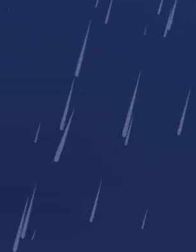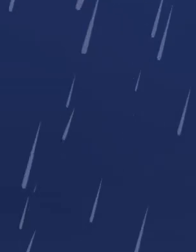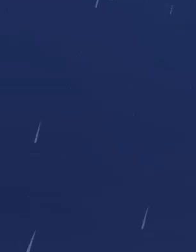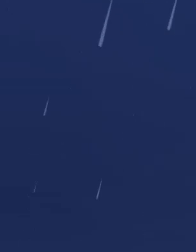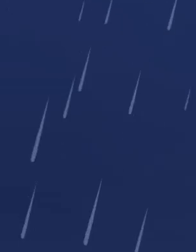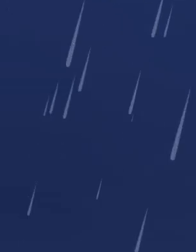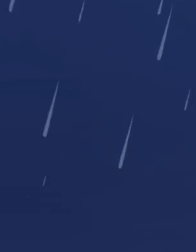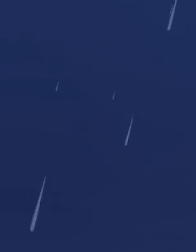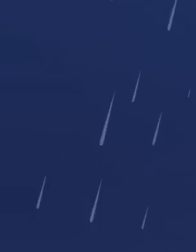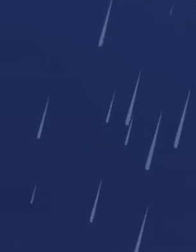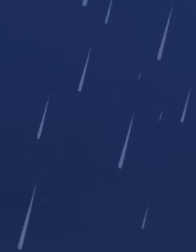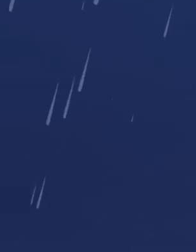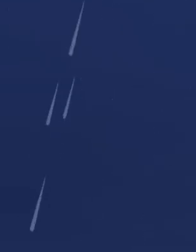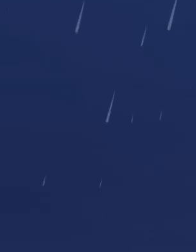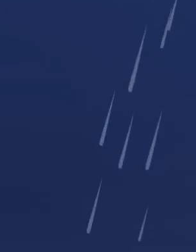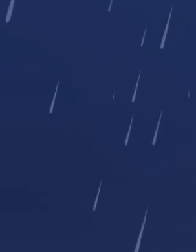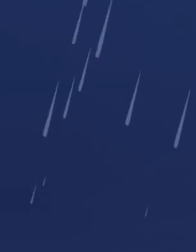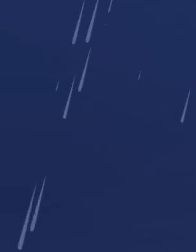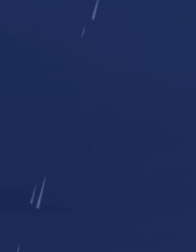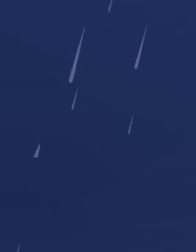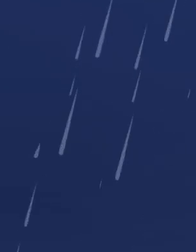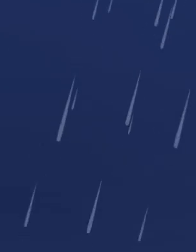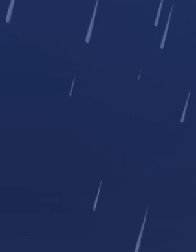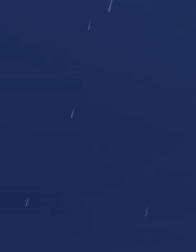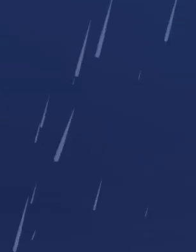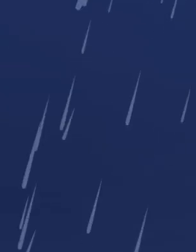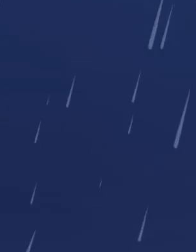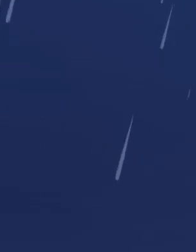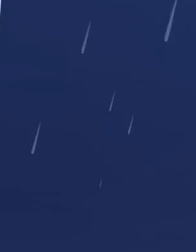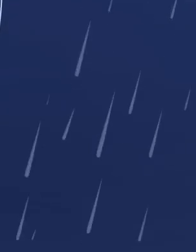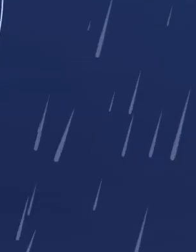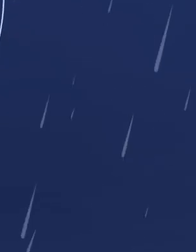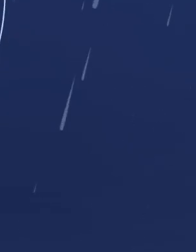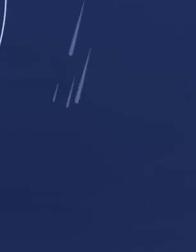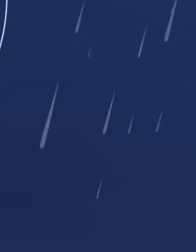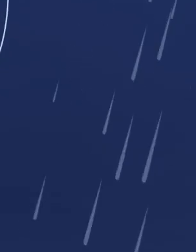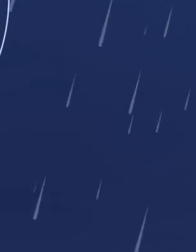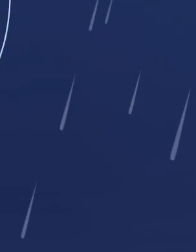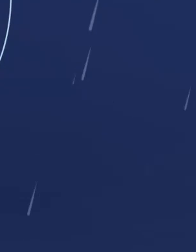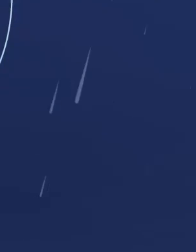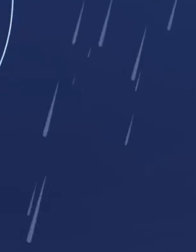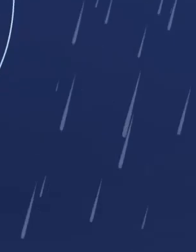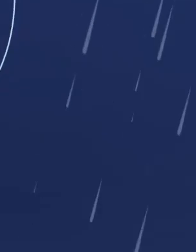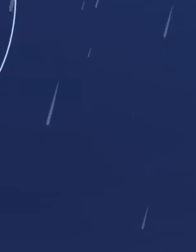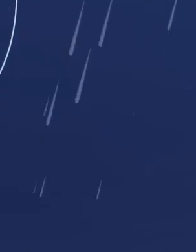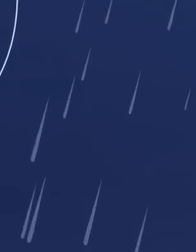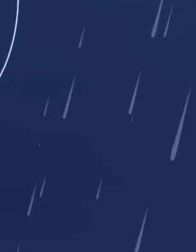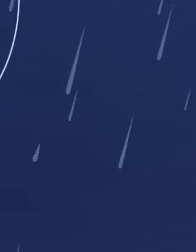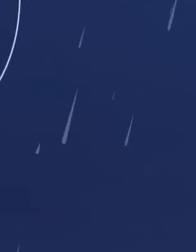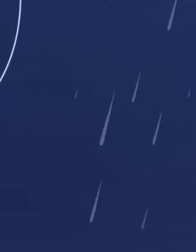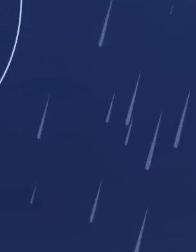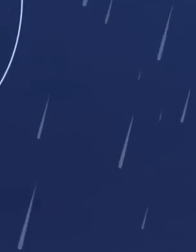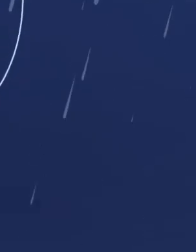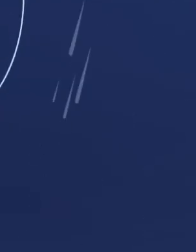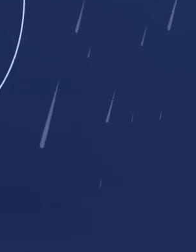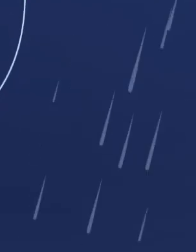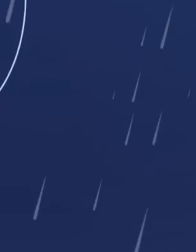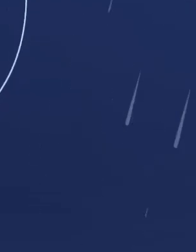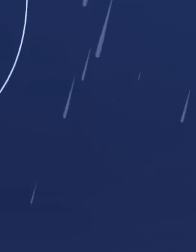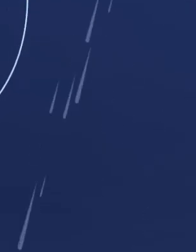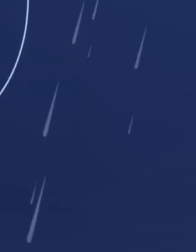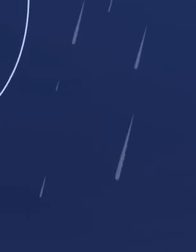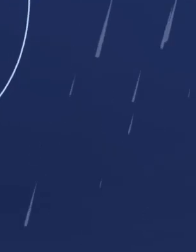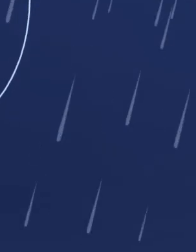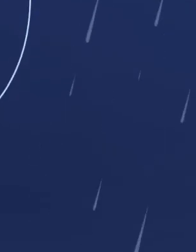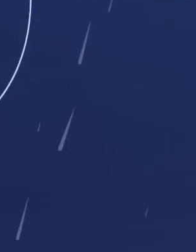28. Em Monte Carmelo, o céu também fica encoberto por nuvens e a chuva continua. A máxima é de 32